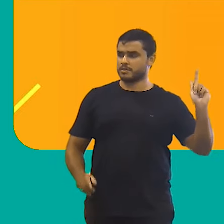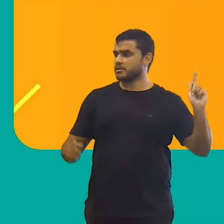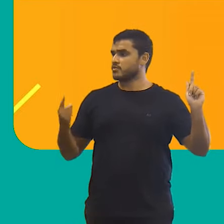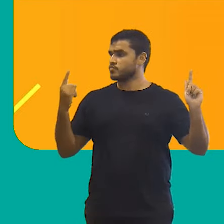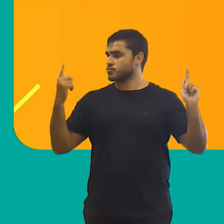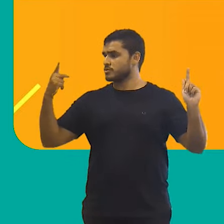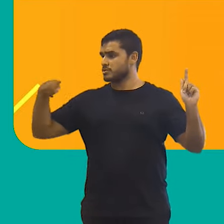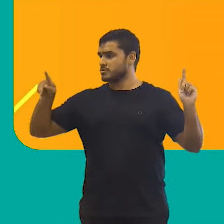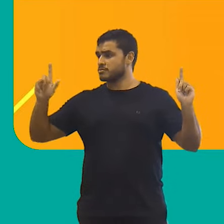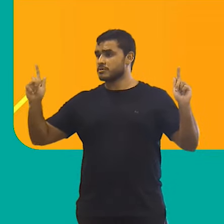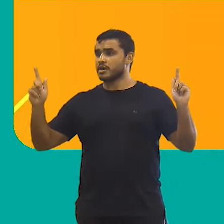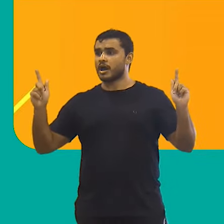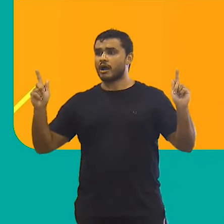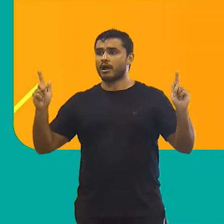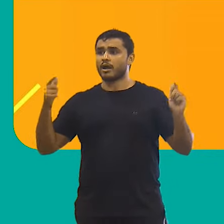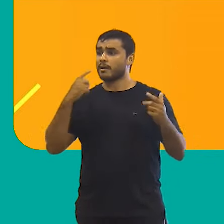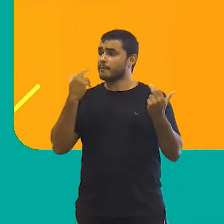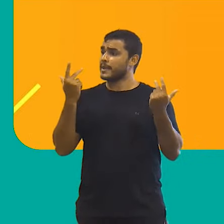ideia?